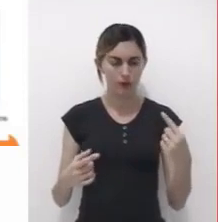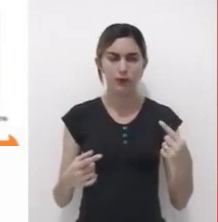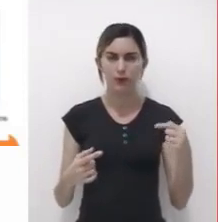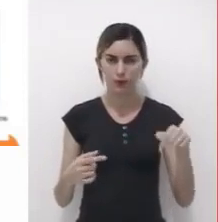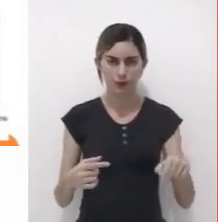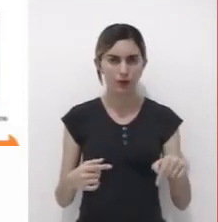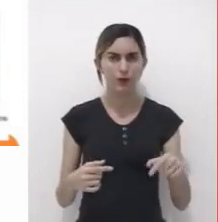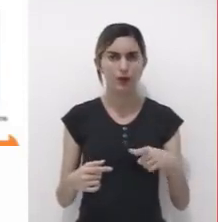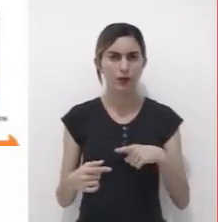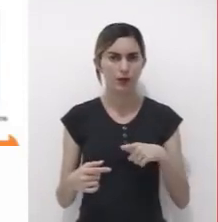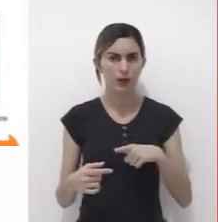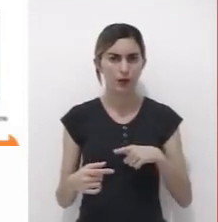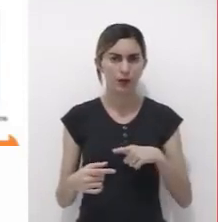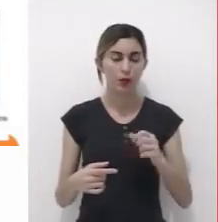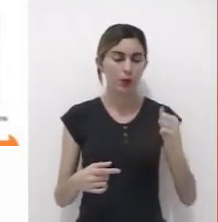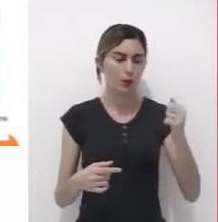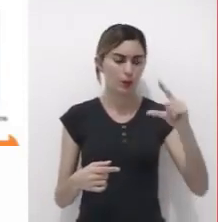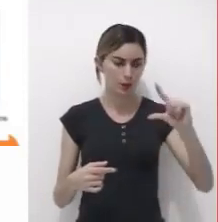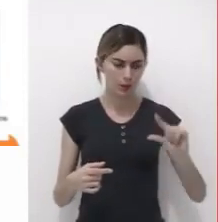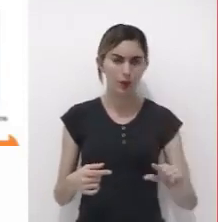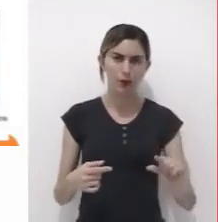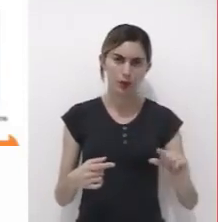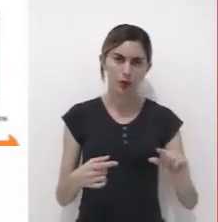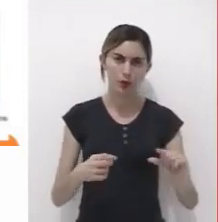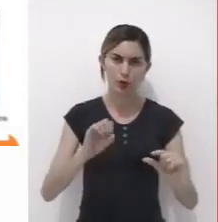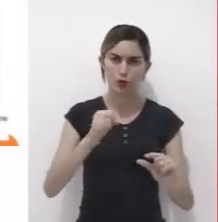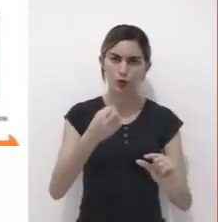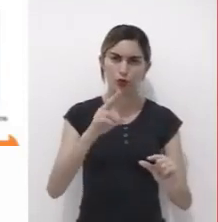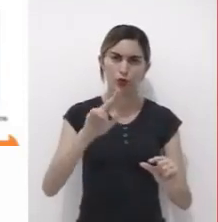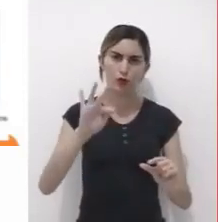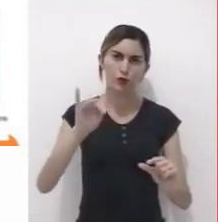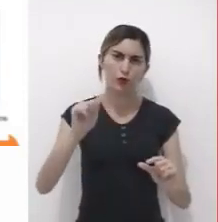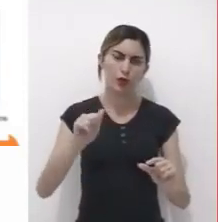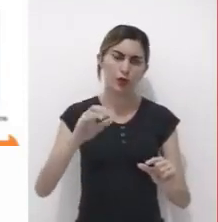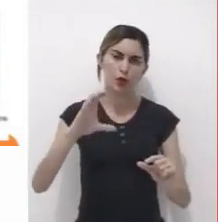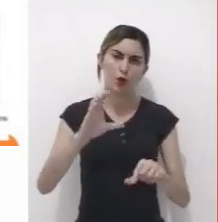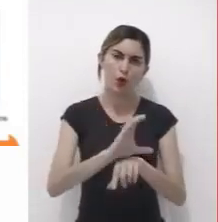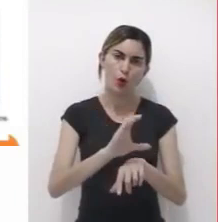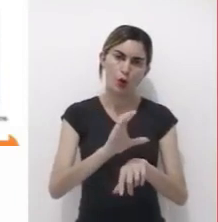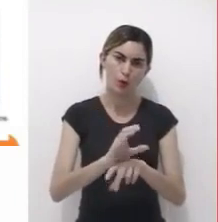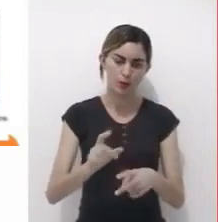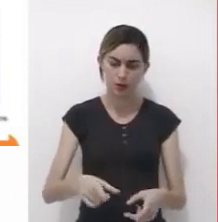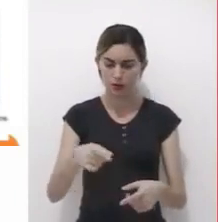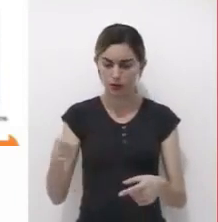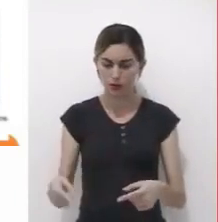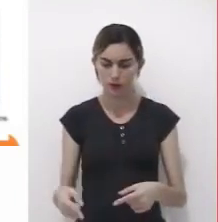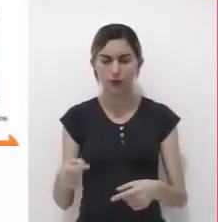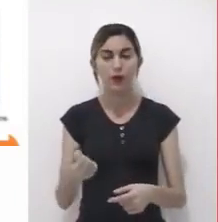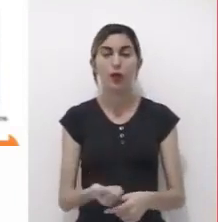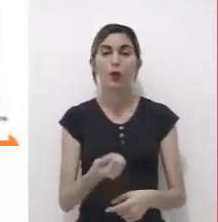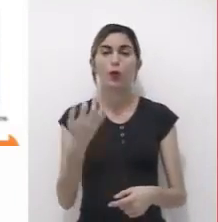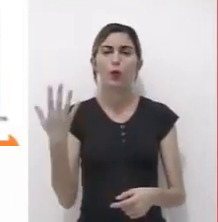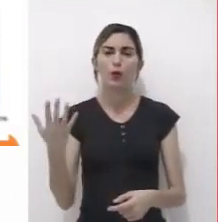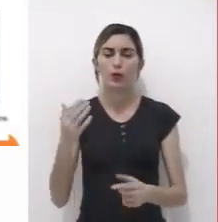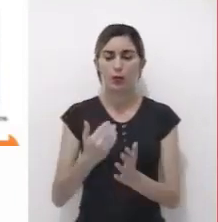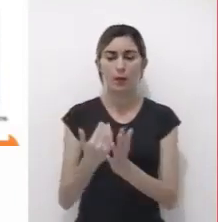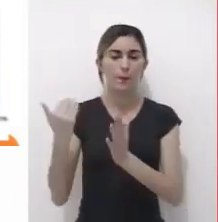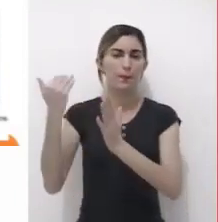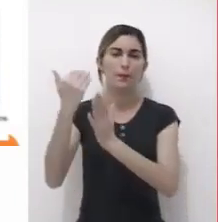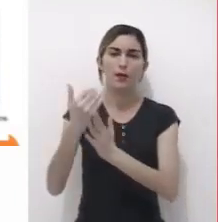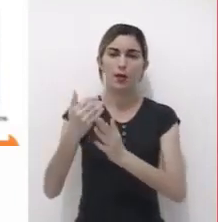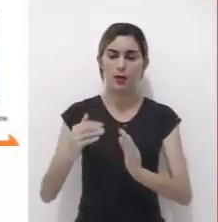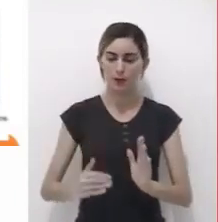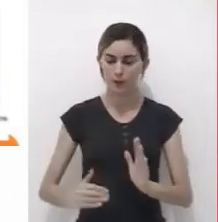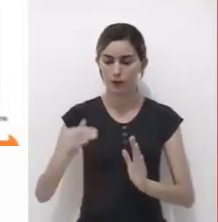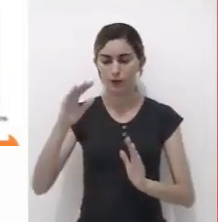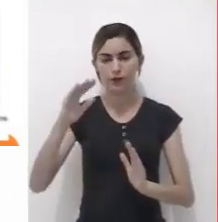primeiro recipiente eu tenho uma quantidade menor de sulfato de cobre. No segundo recipiente, a quantidade ela é bem